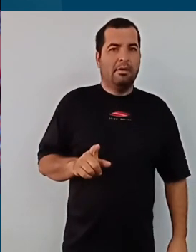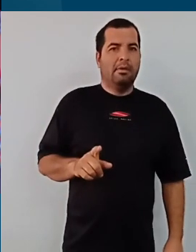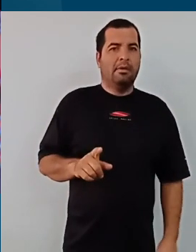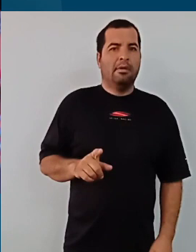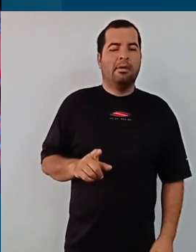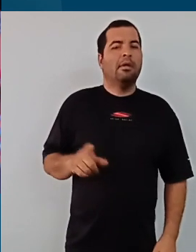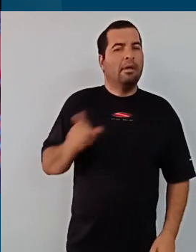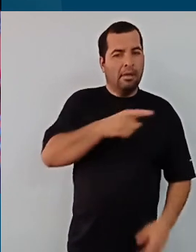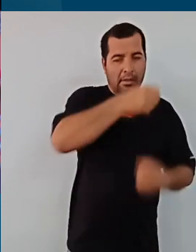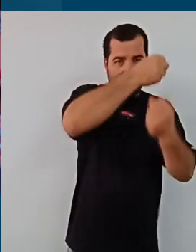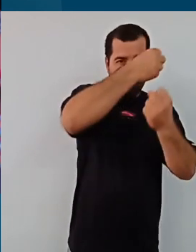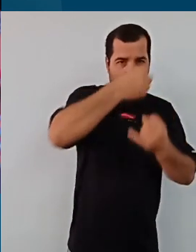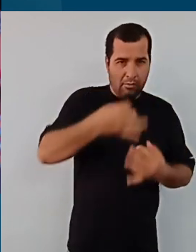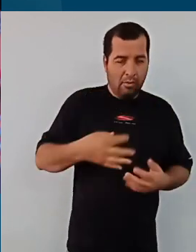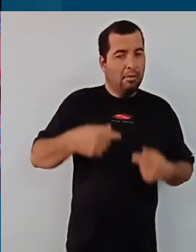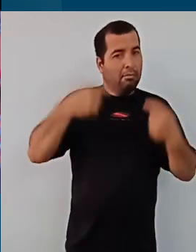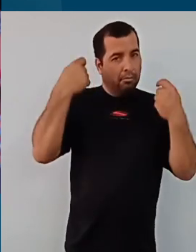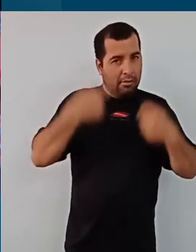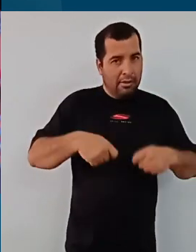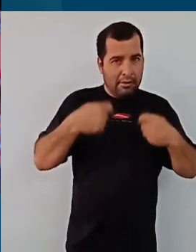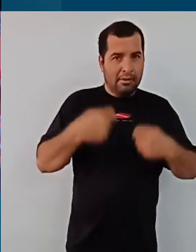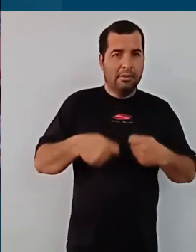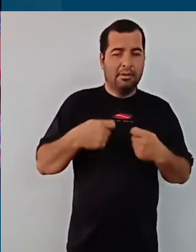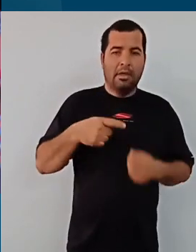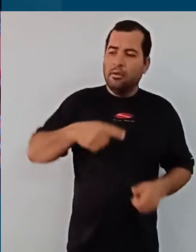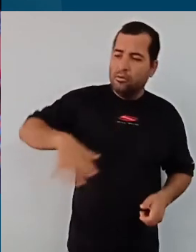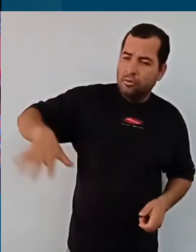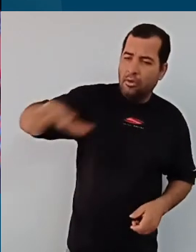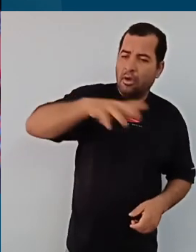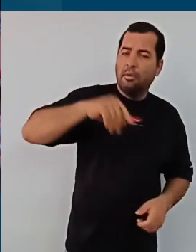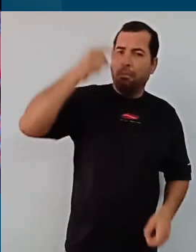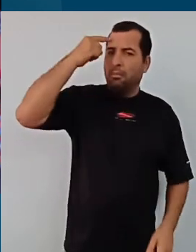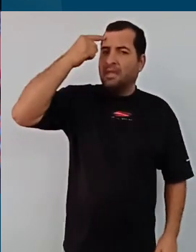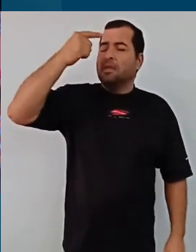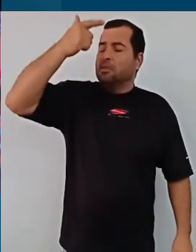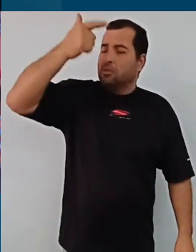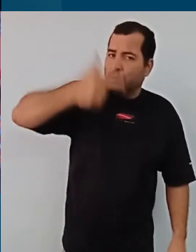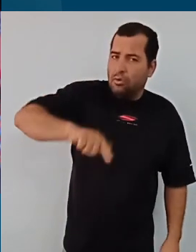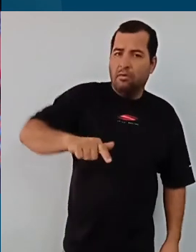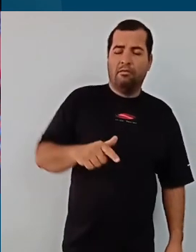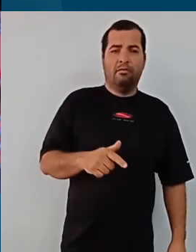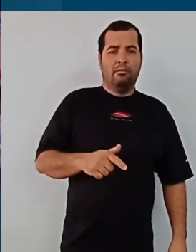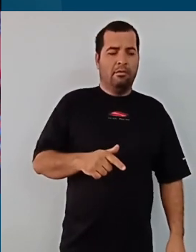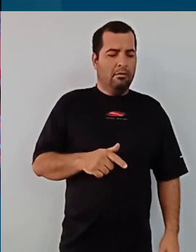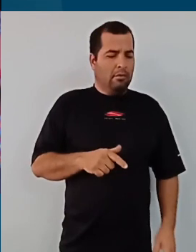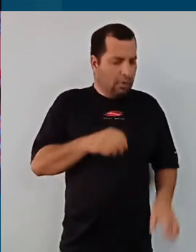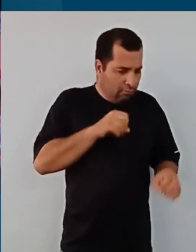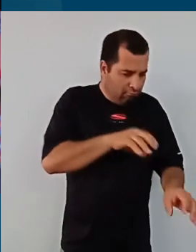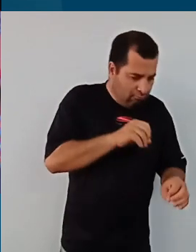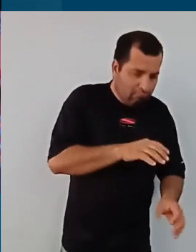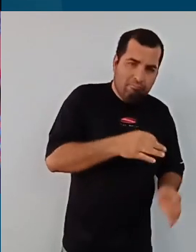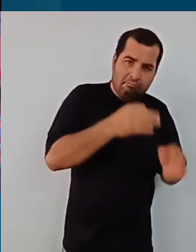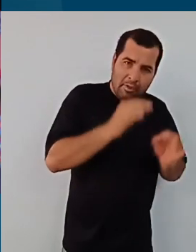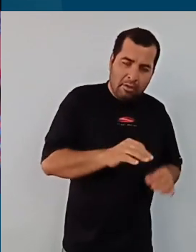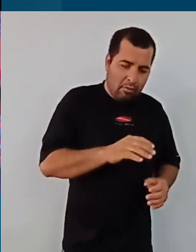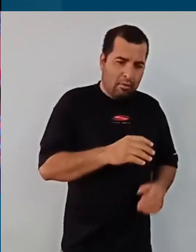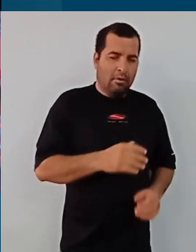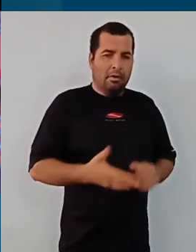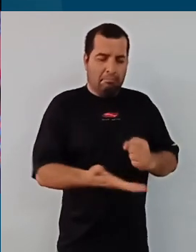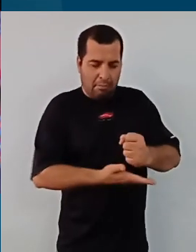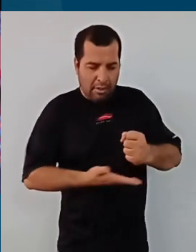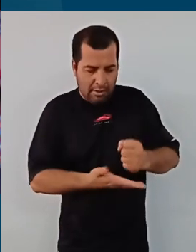autor ressalta que se faz necessário repensar a concepção e a prática da educação básica que estão presentes em